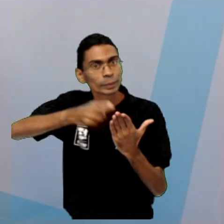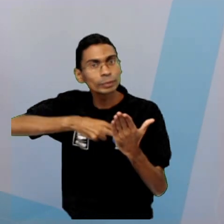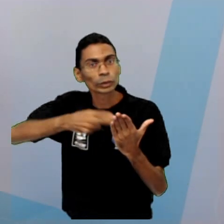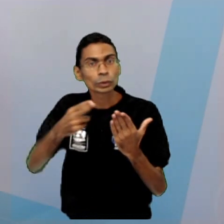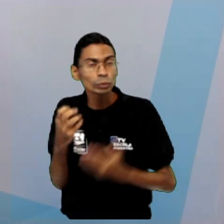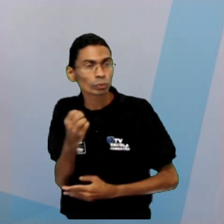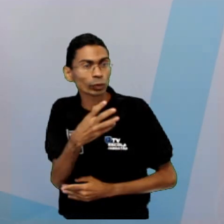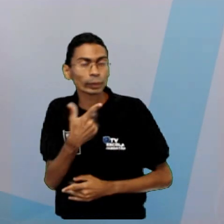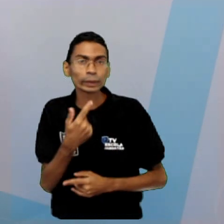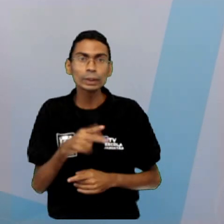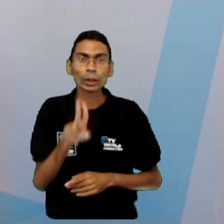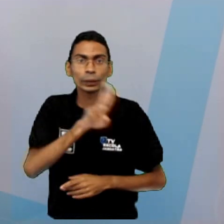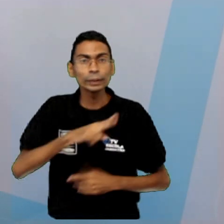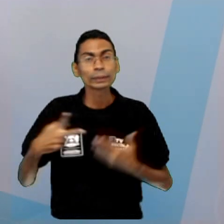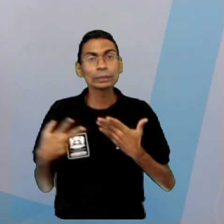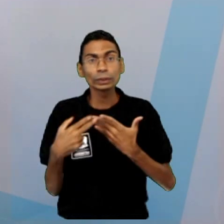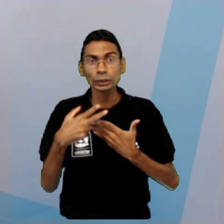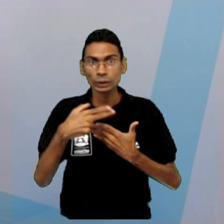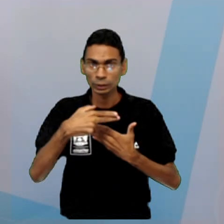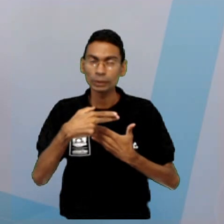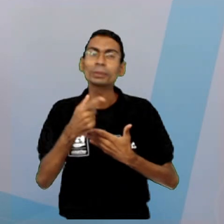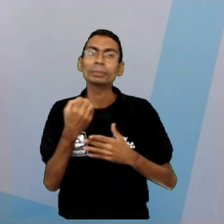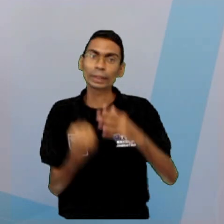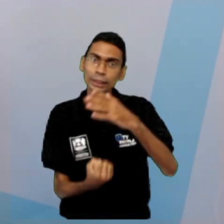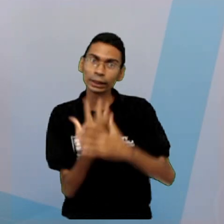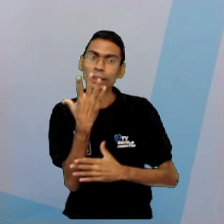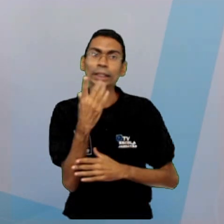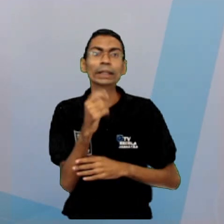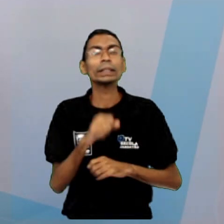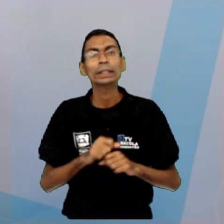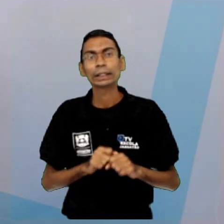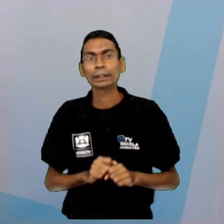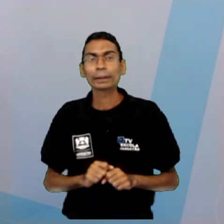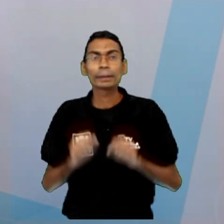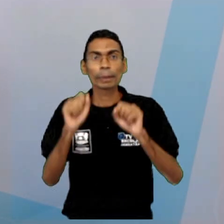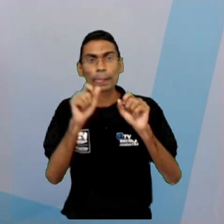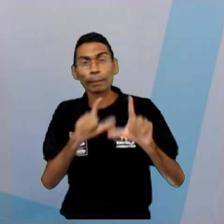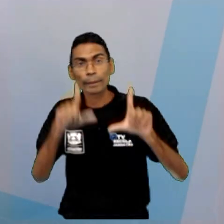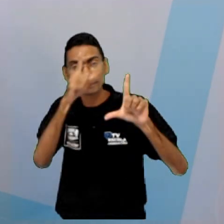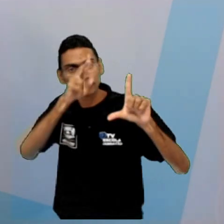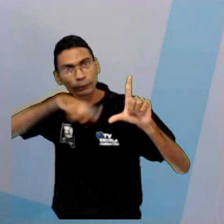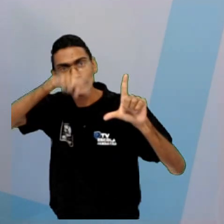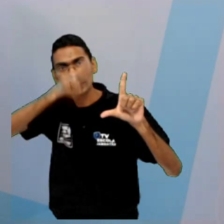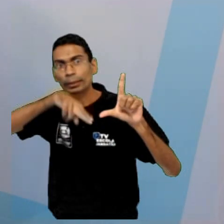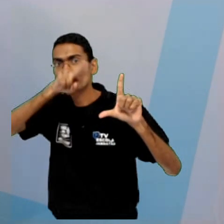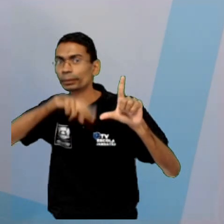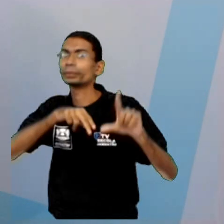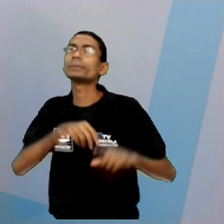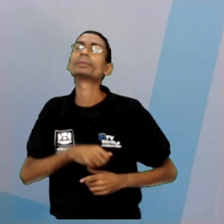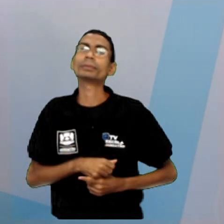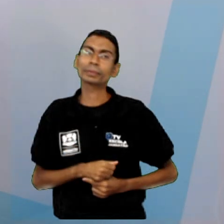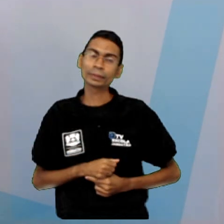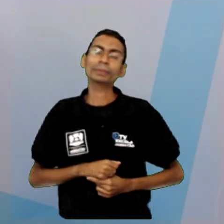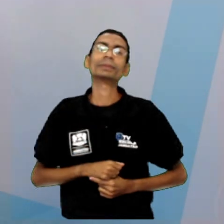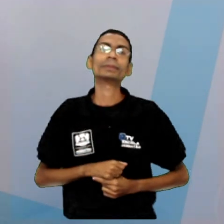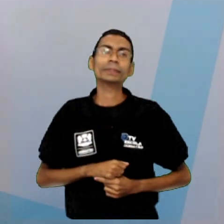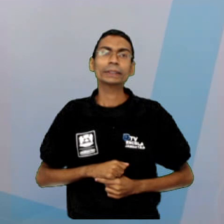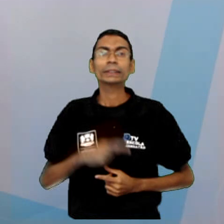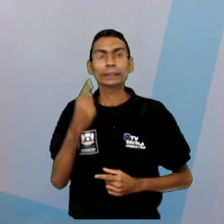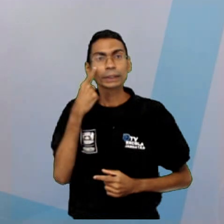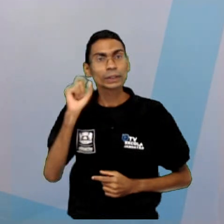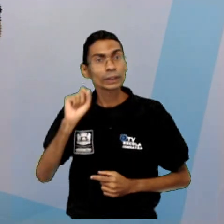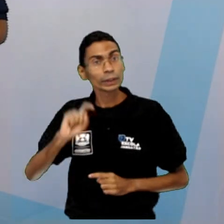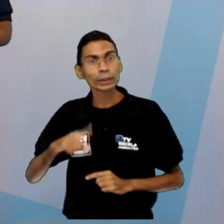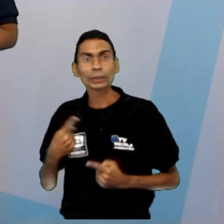a usar a tesoura para produzir as suas telas. Então a gente vê aqui a superação desse artista. O